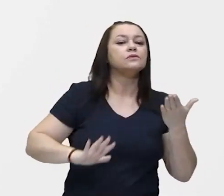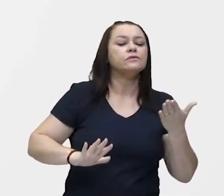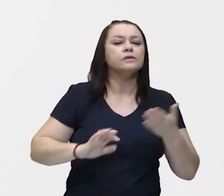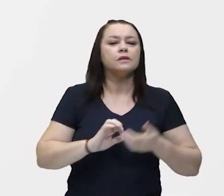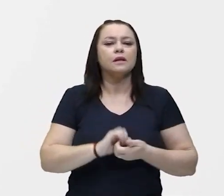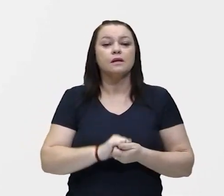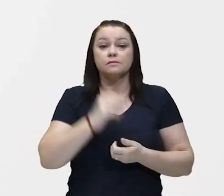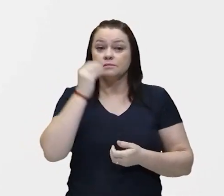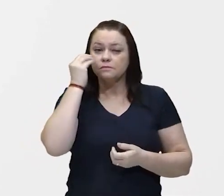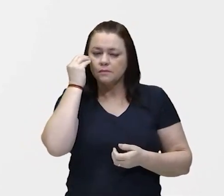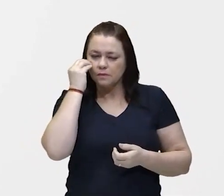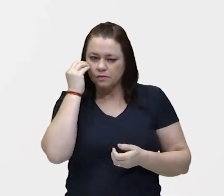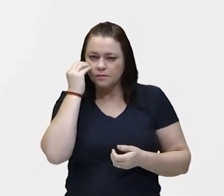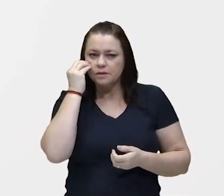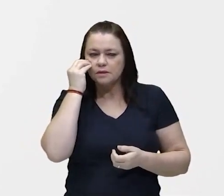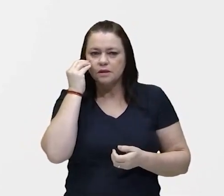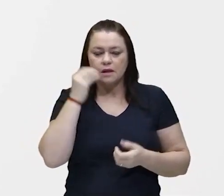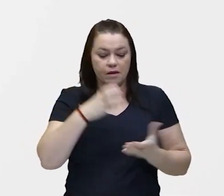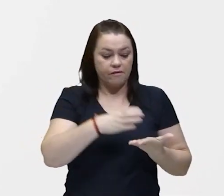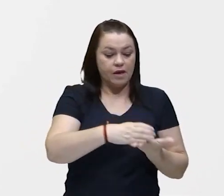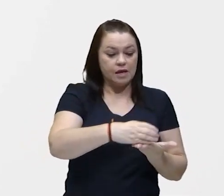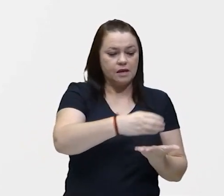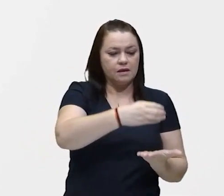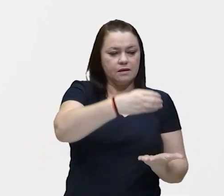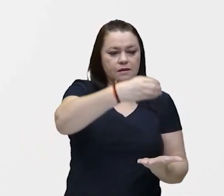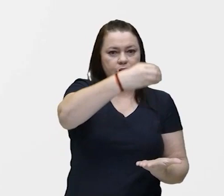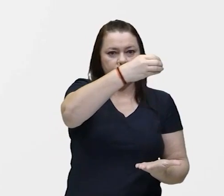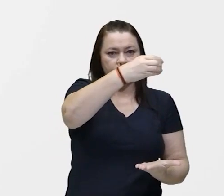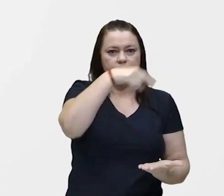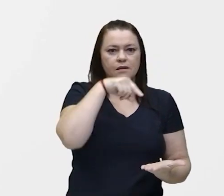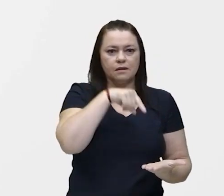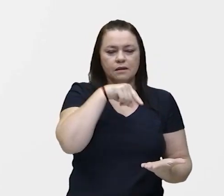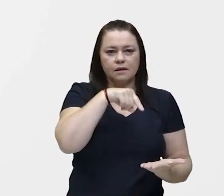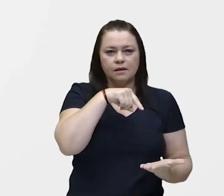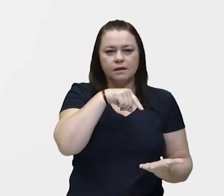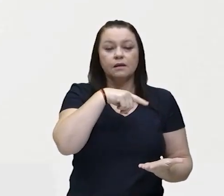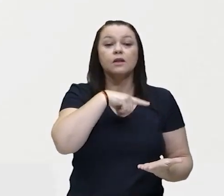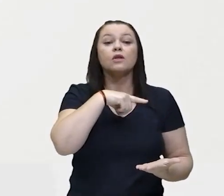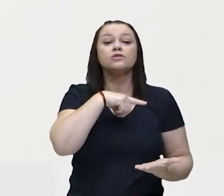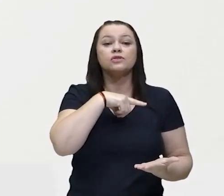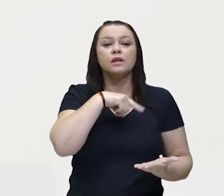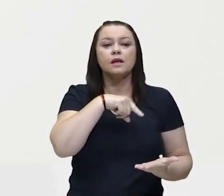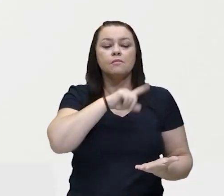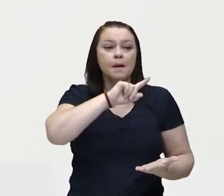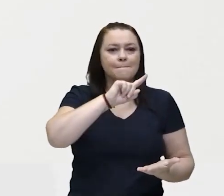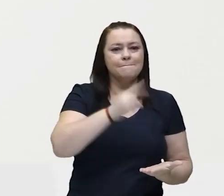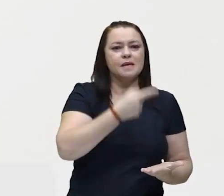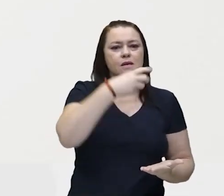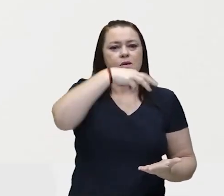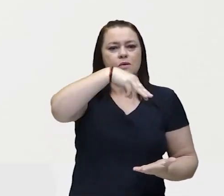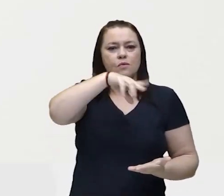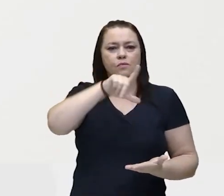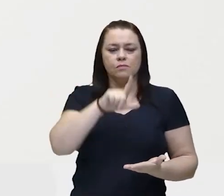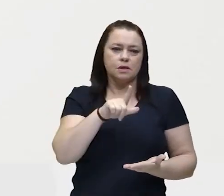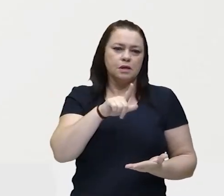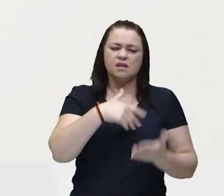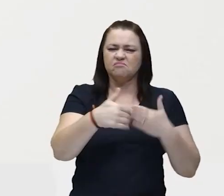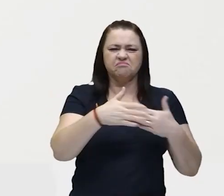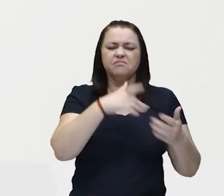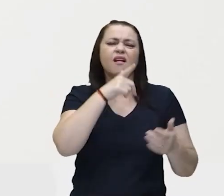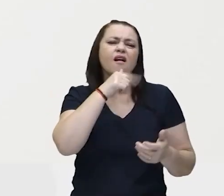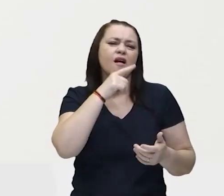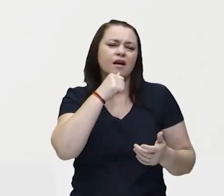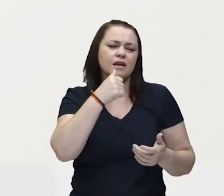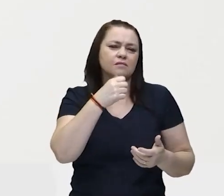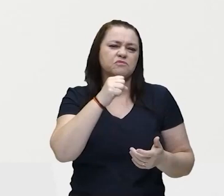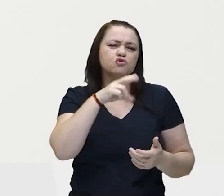Observe o seguinte. Na garrafa, nós temos 1000 mililitros de um certo líquido. E